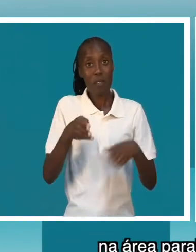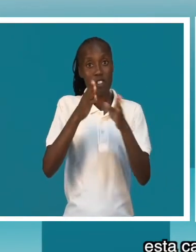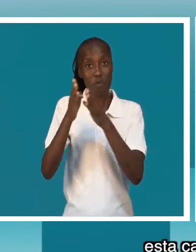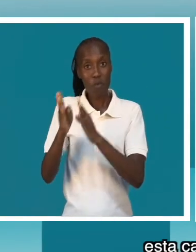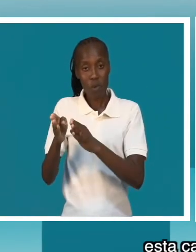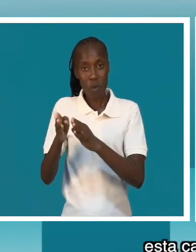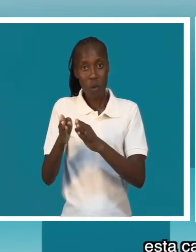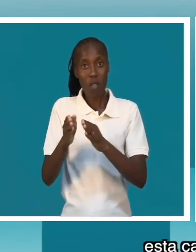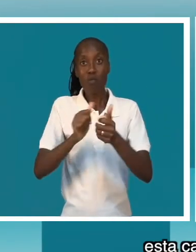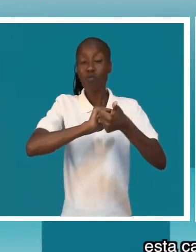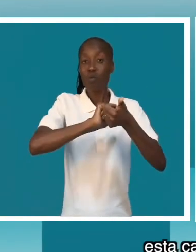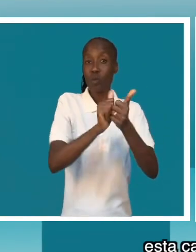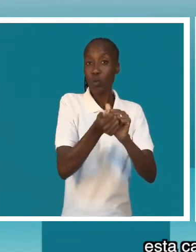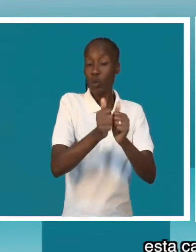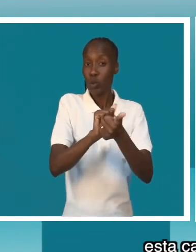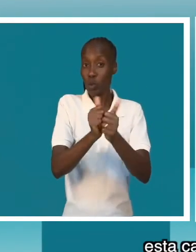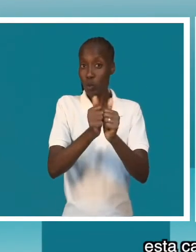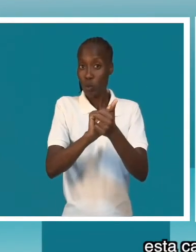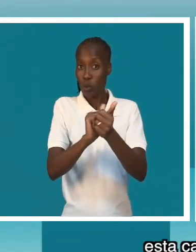desportistas. Isso,